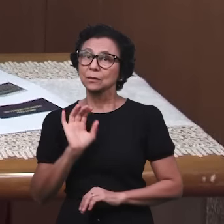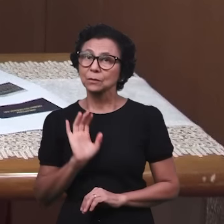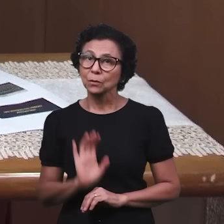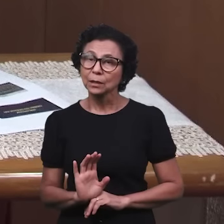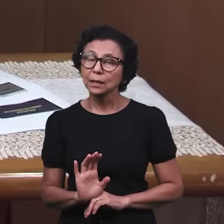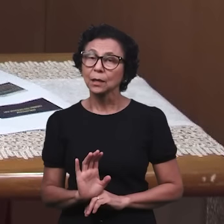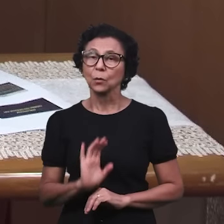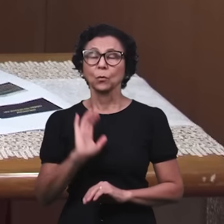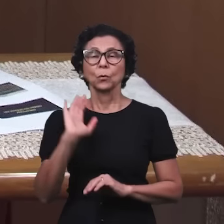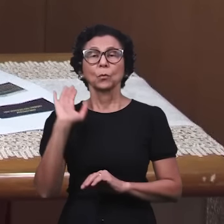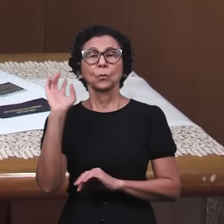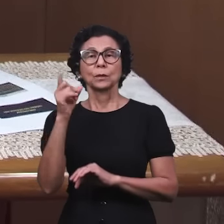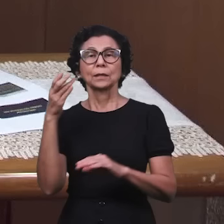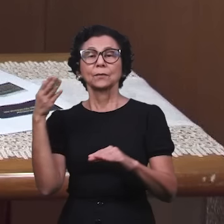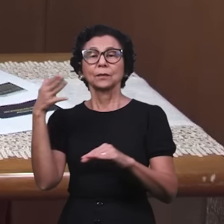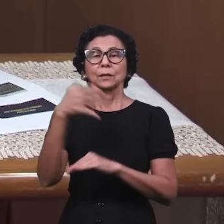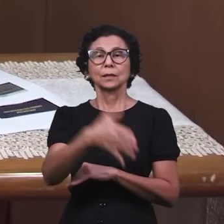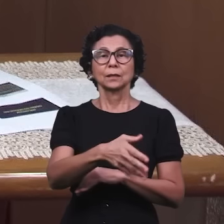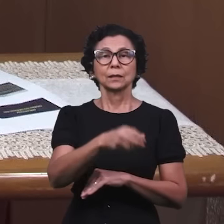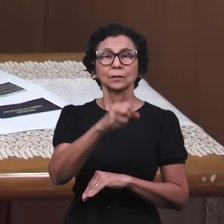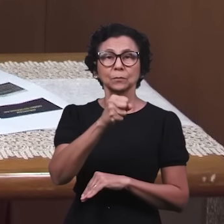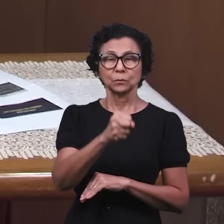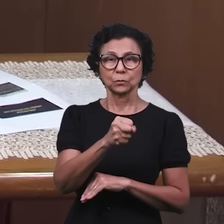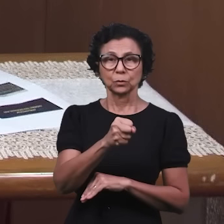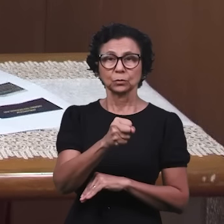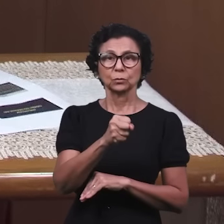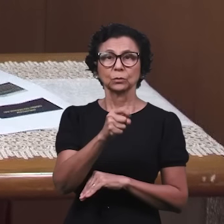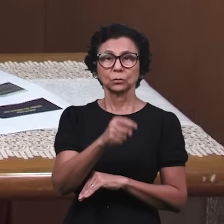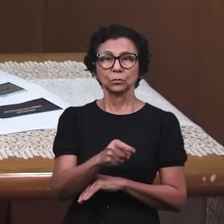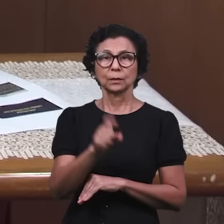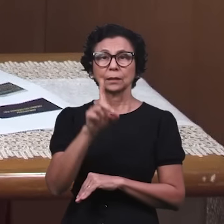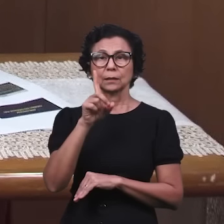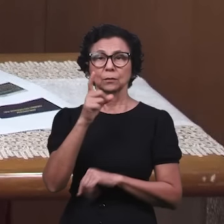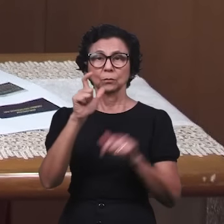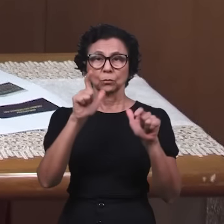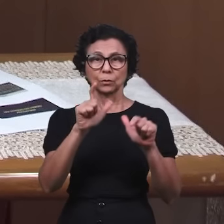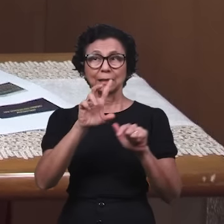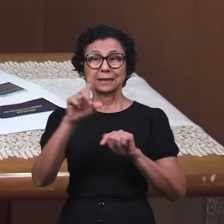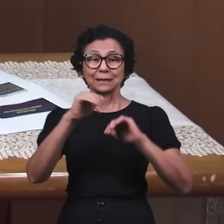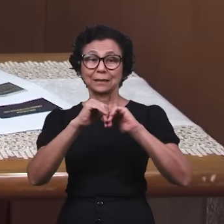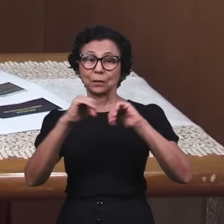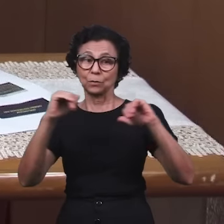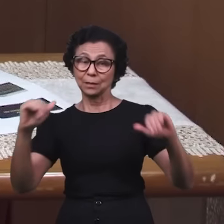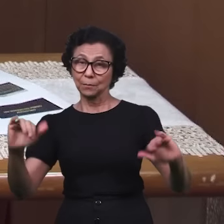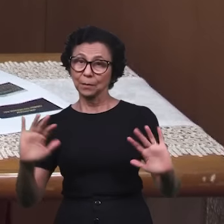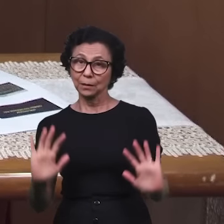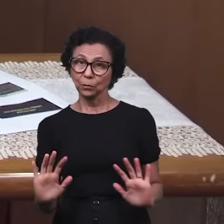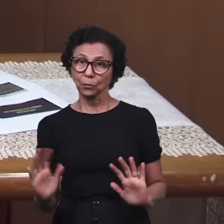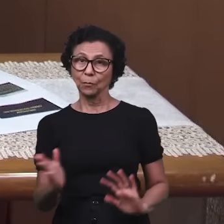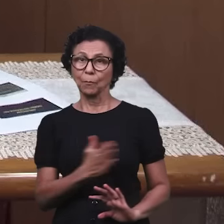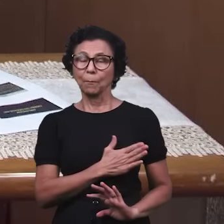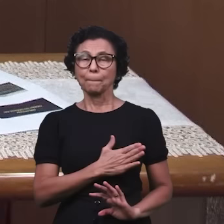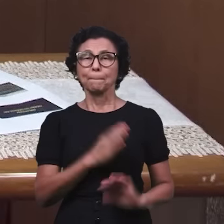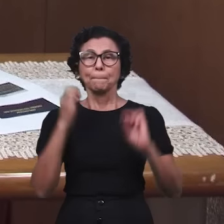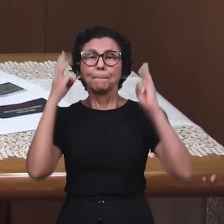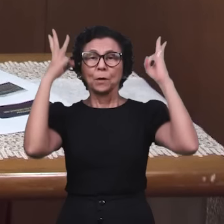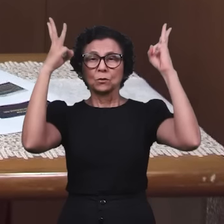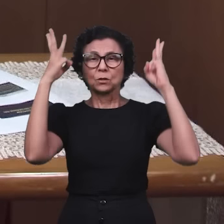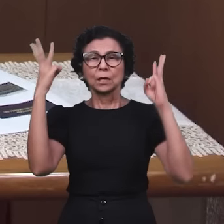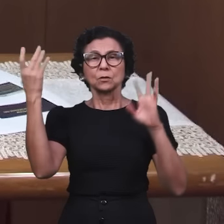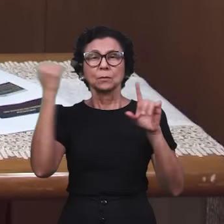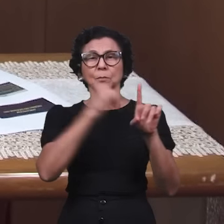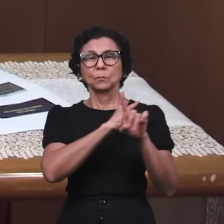conquistou este lugar separado por Deus para colocar ali o seu nome. E estamos dizendo que Moisés previu isso. Então está